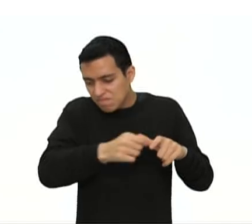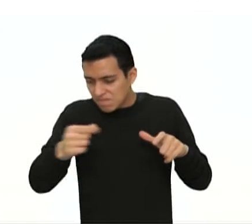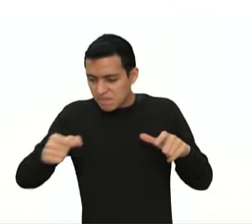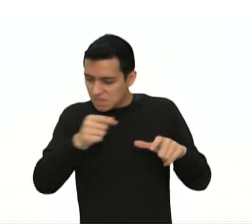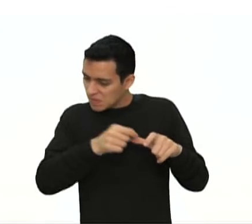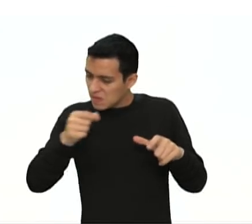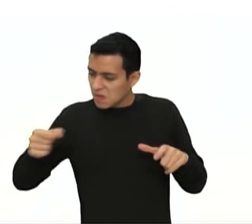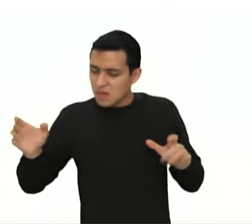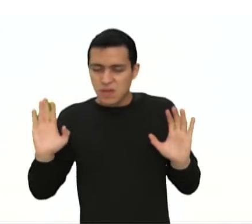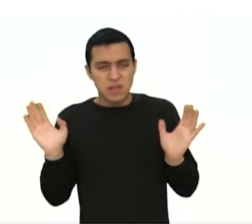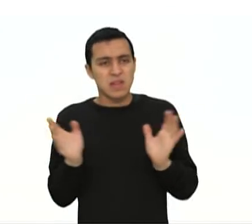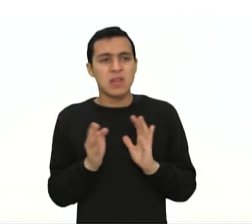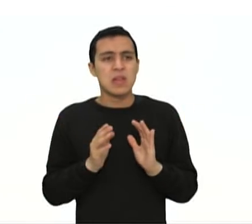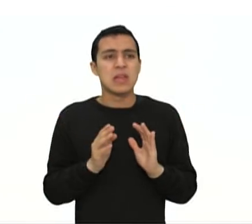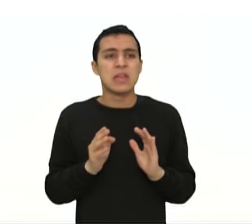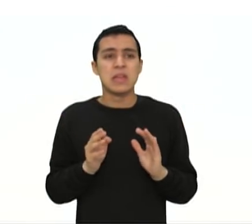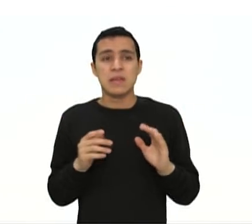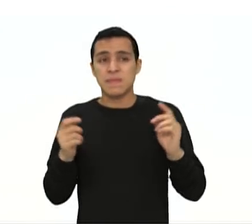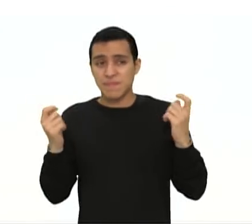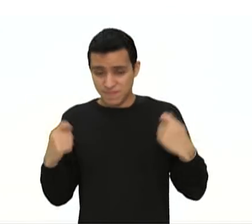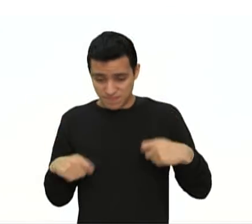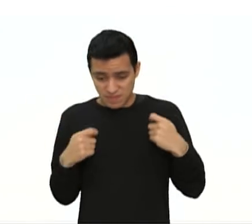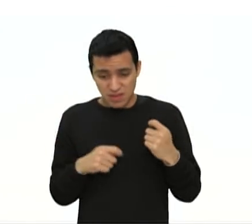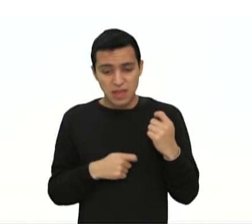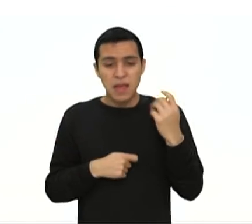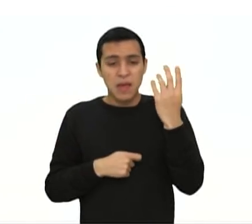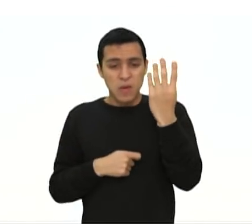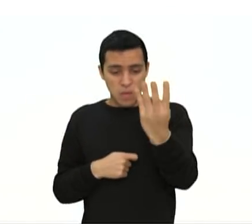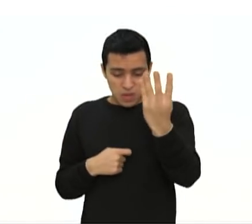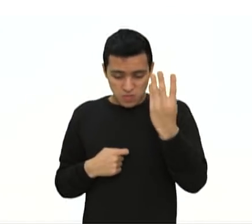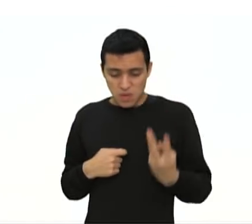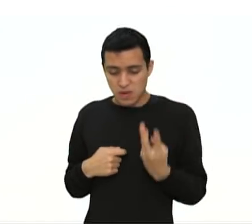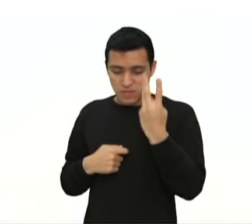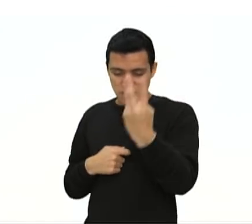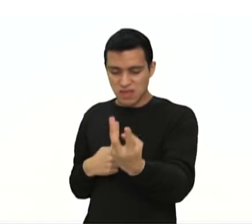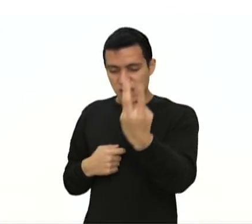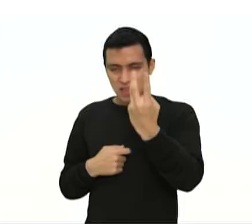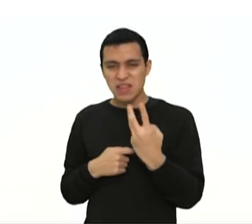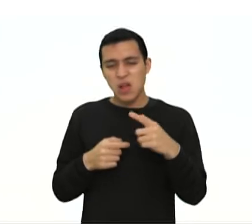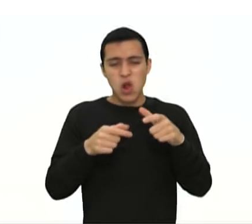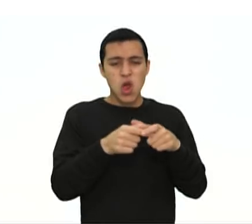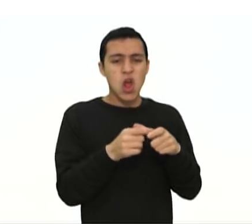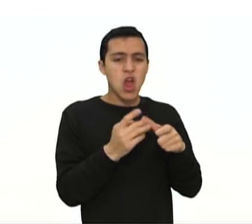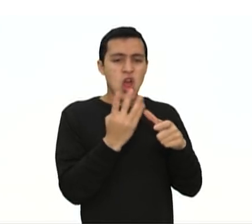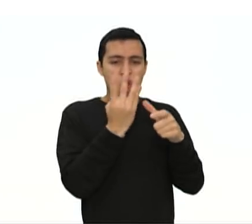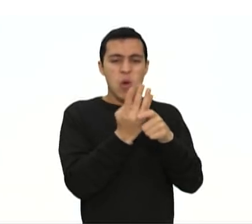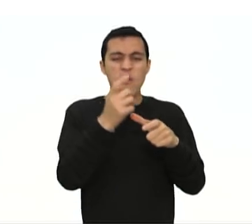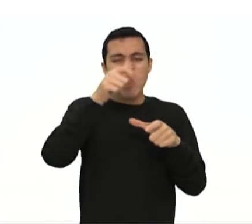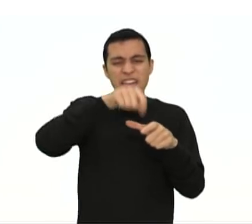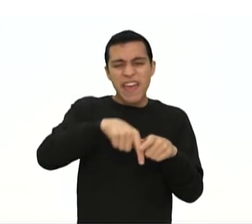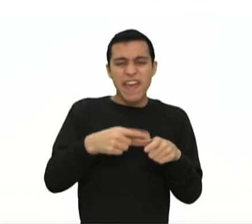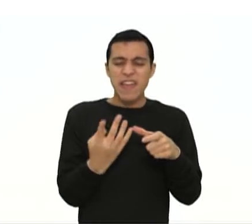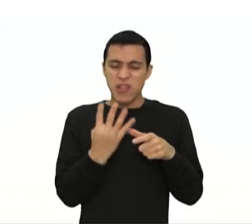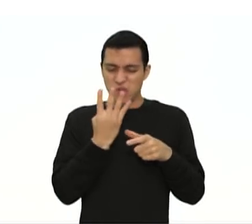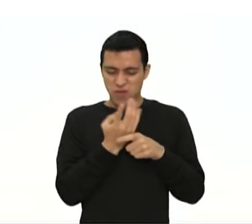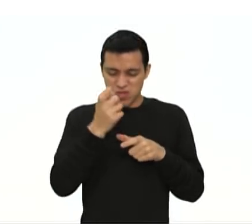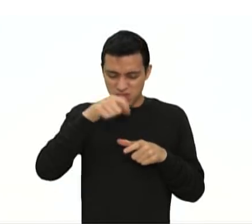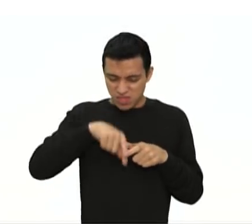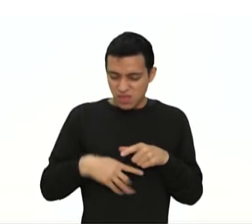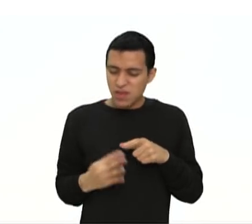simples, né? Então, a gente coloca 4 sementes em cada uma das 6 covinhas. Então, a gente coloca 4 em cada uma das 6